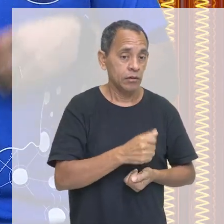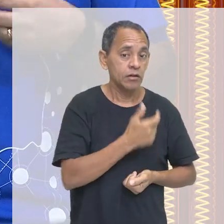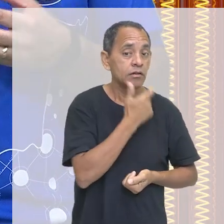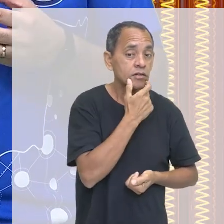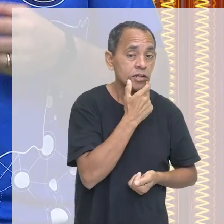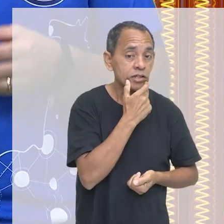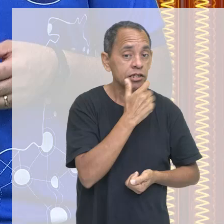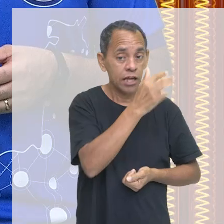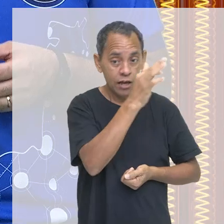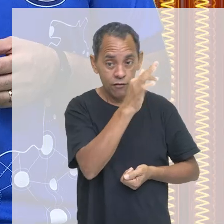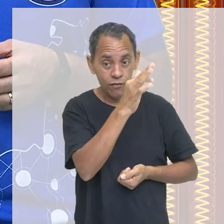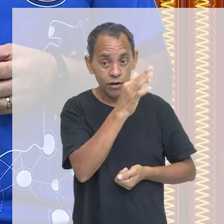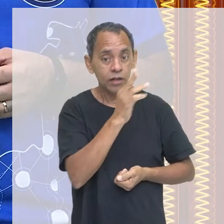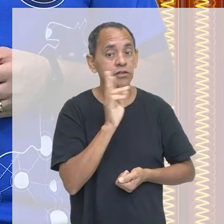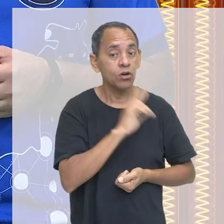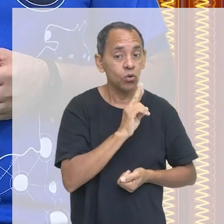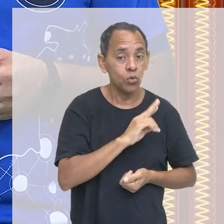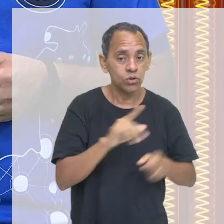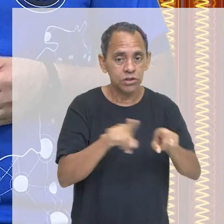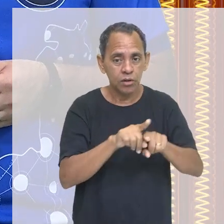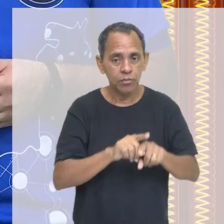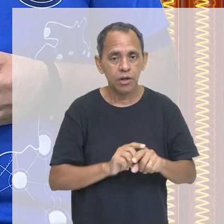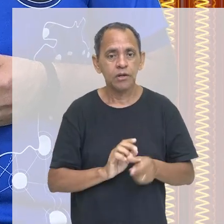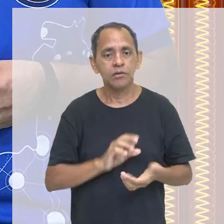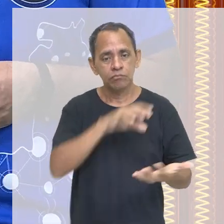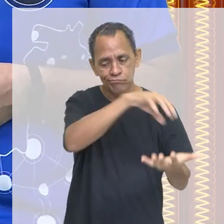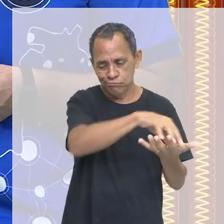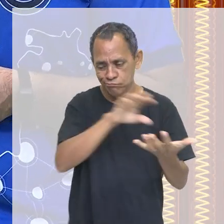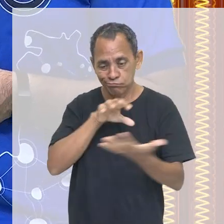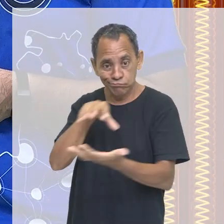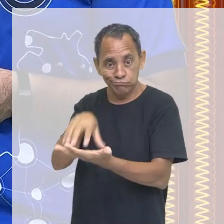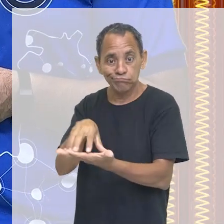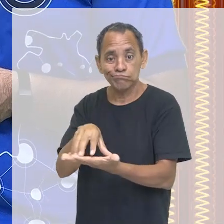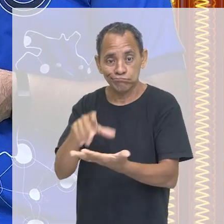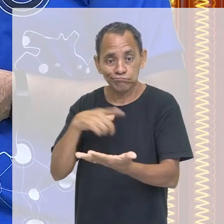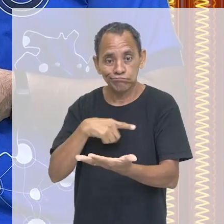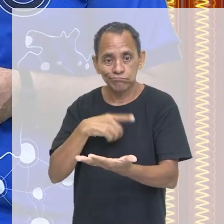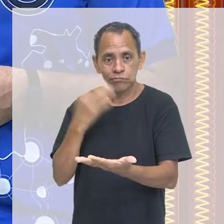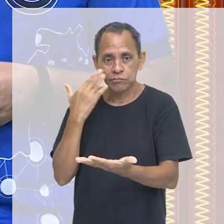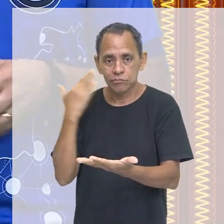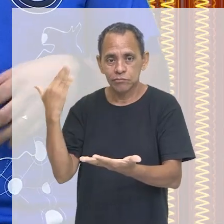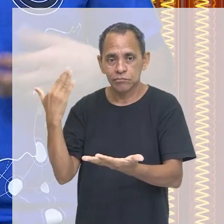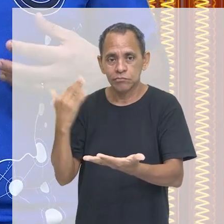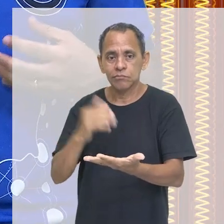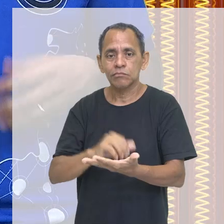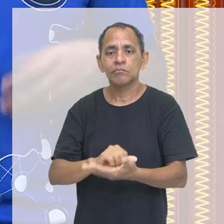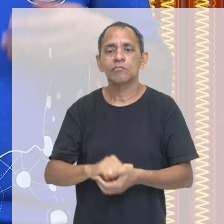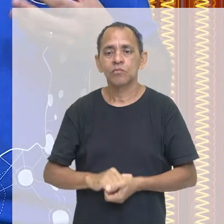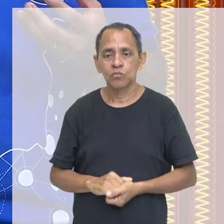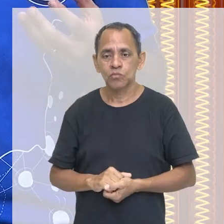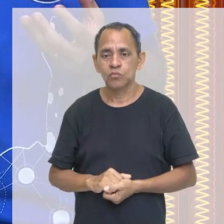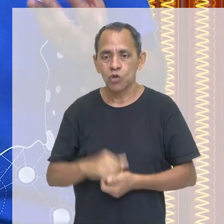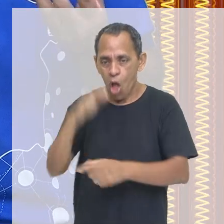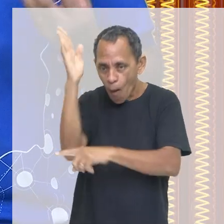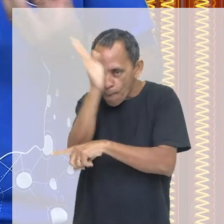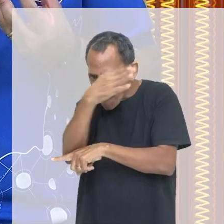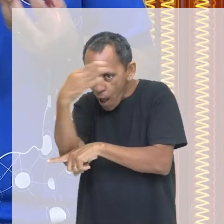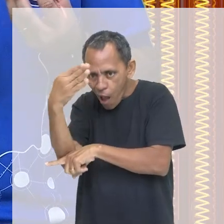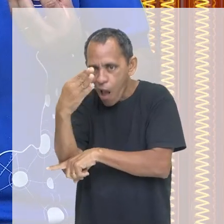França e Rússia. Trouxe para vocês aqui do meu lado o brasão, a bandeira desses